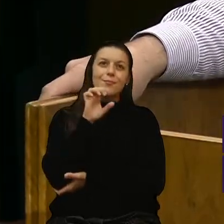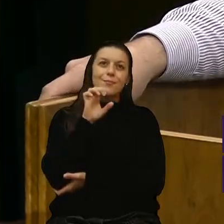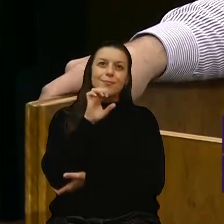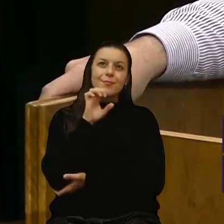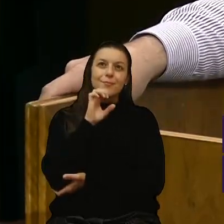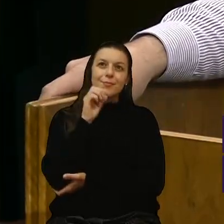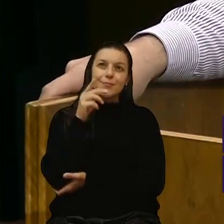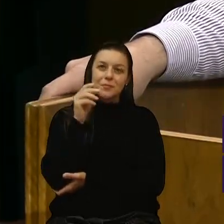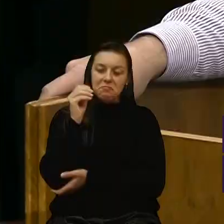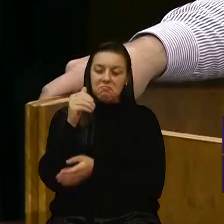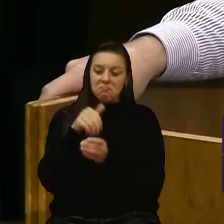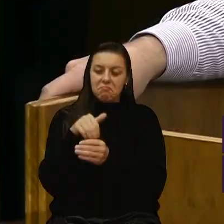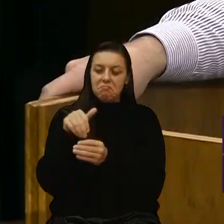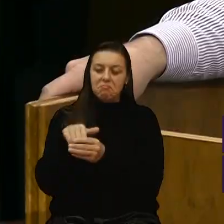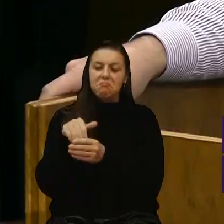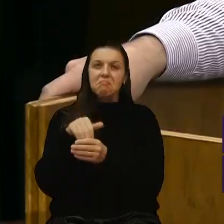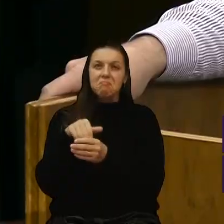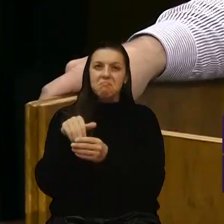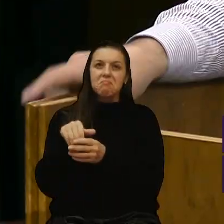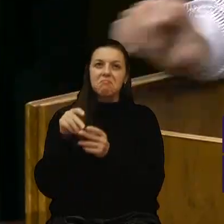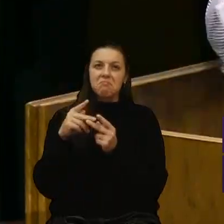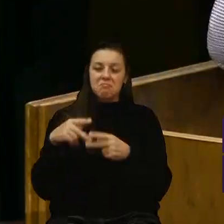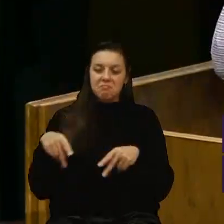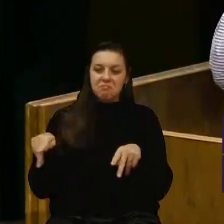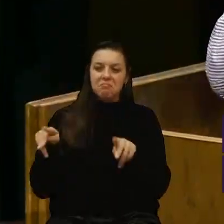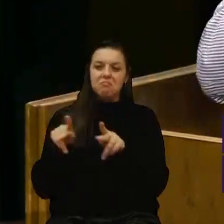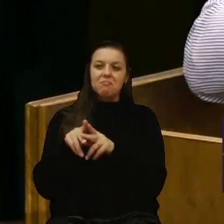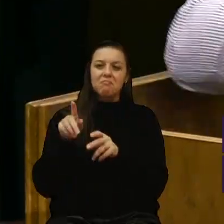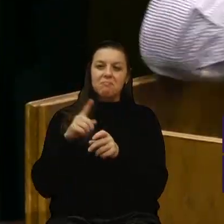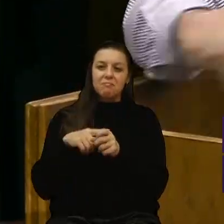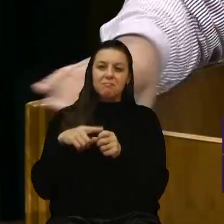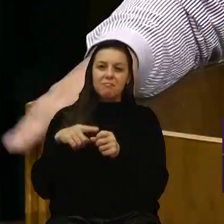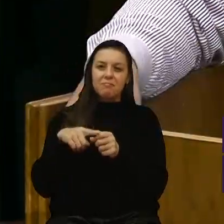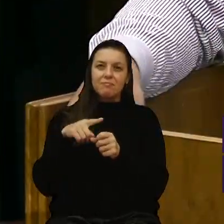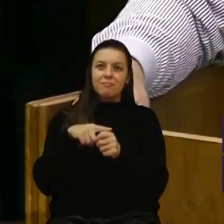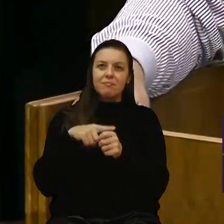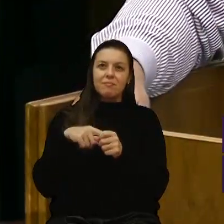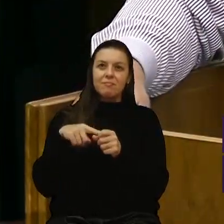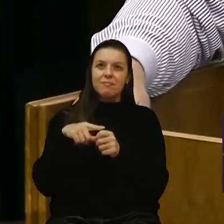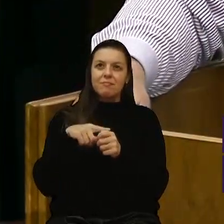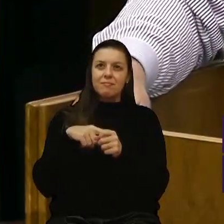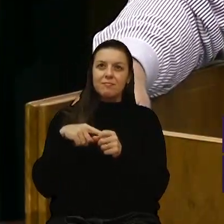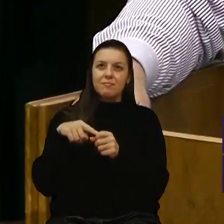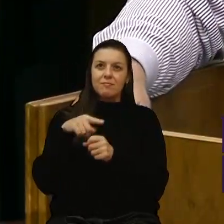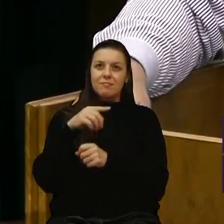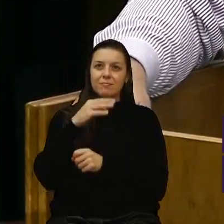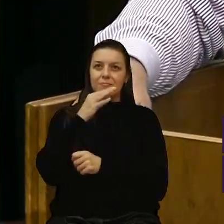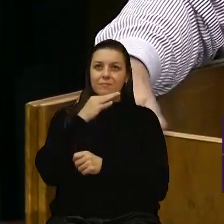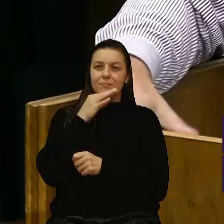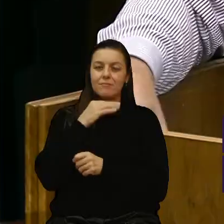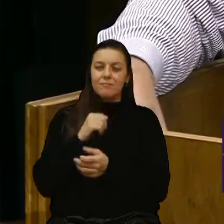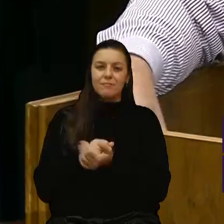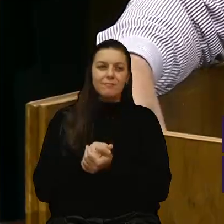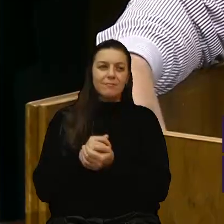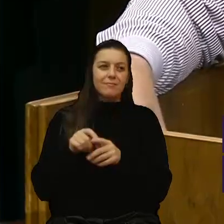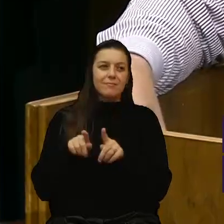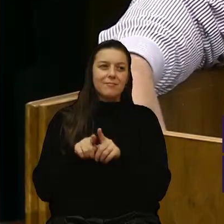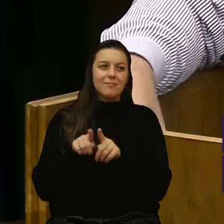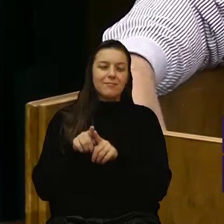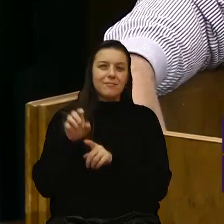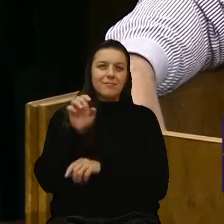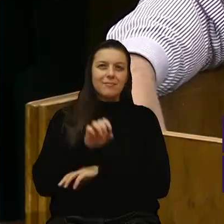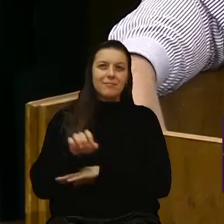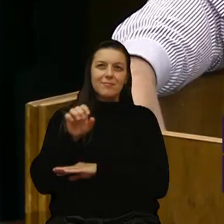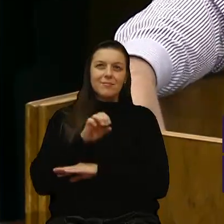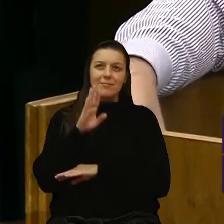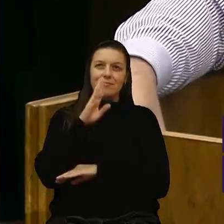foram eleitos pela população caxiense e, num momento de arbítrio e de exceção do Estado